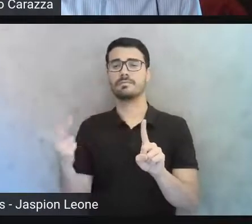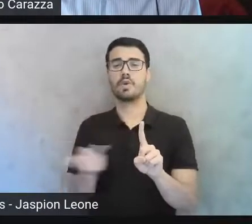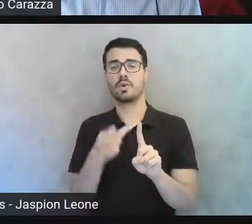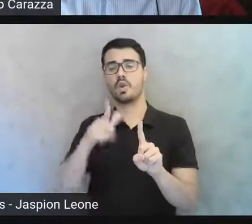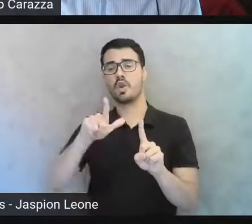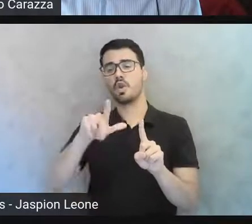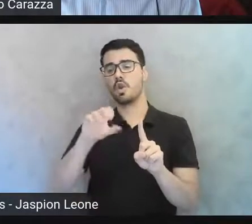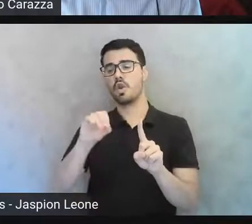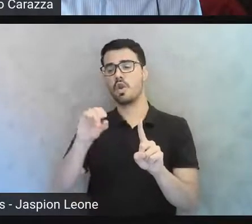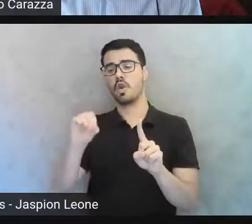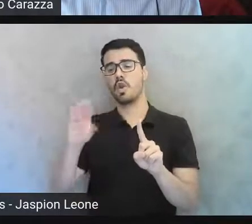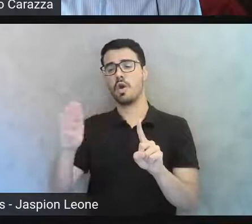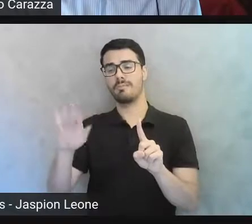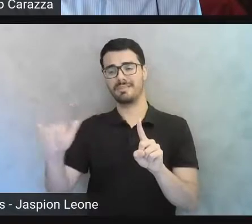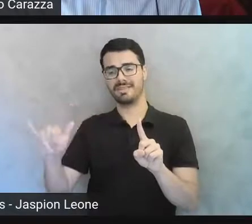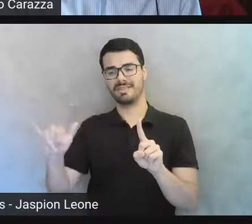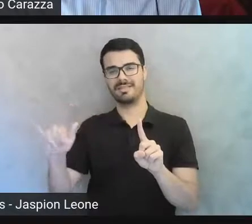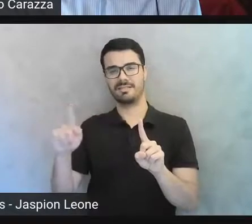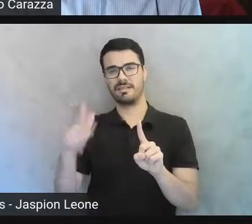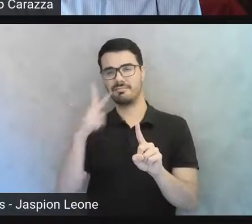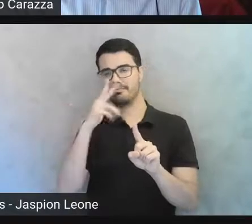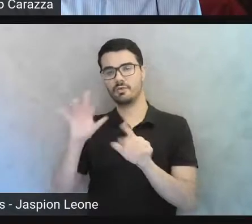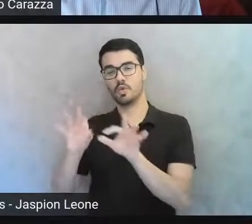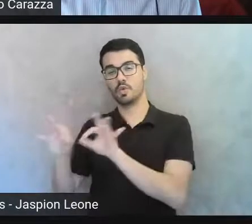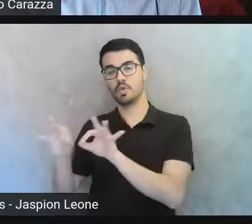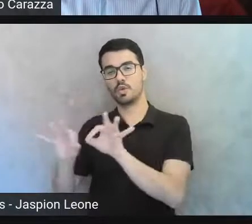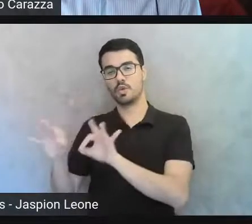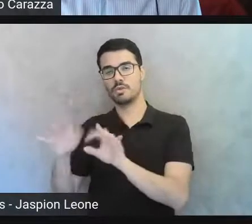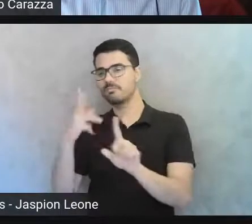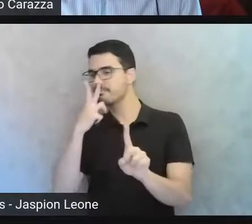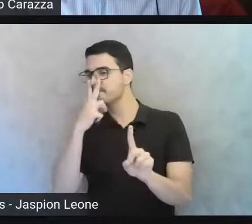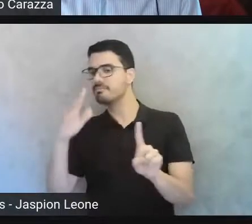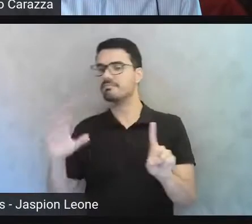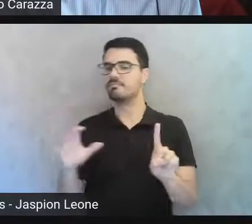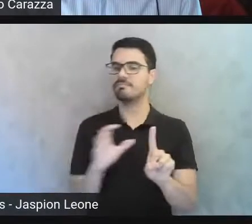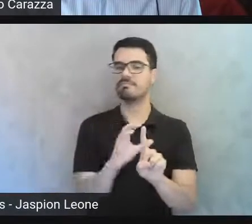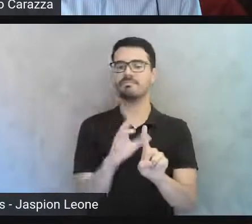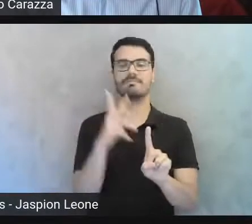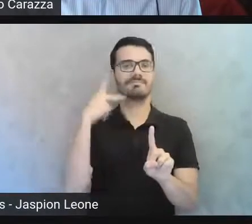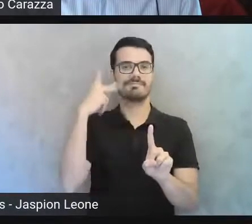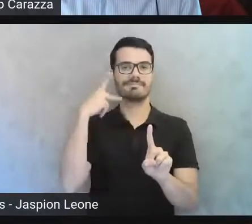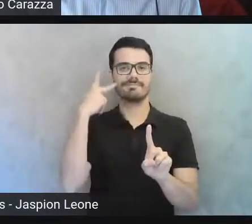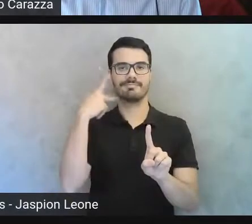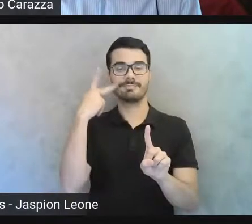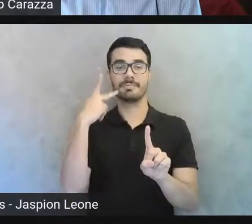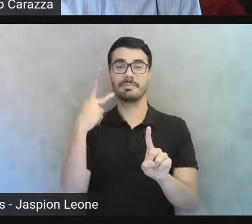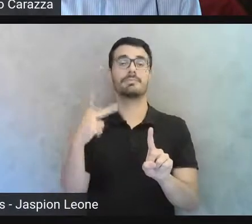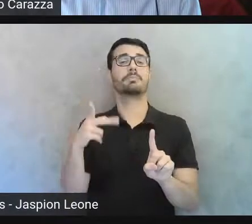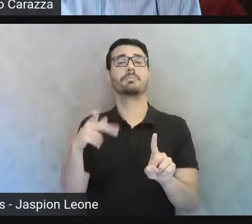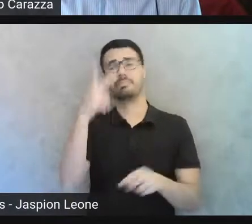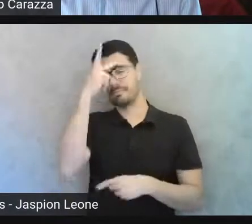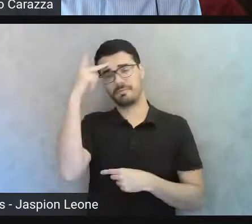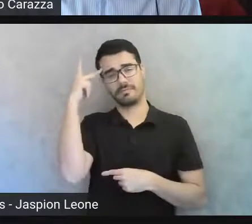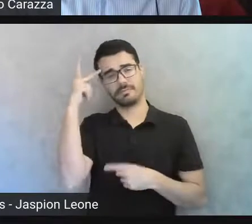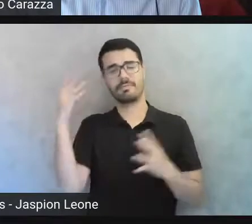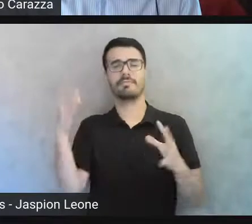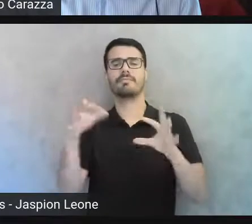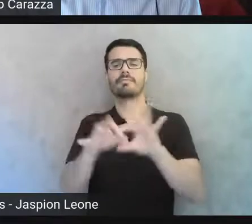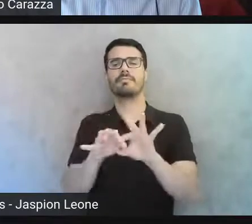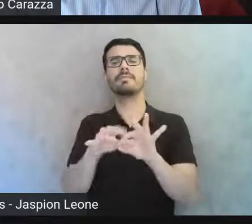mais disfarçada, e eles vão também tentar, as pessoas ligadas a diferentes setores vão tentar